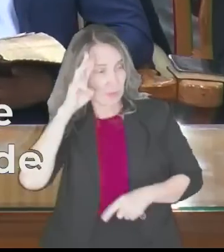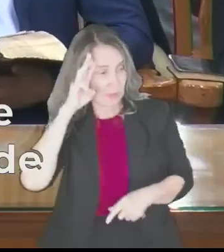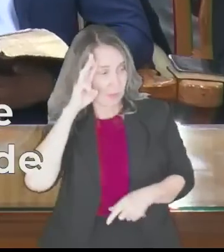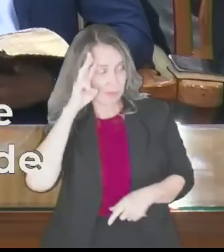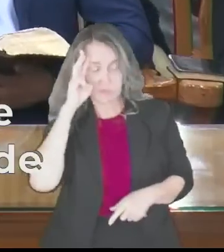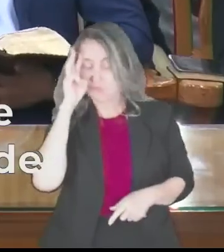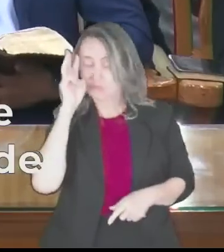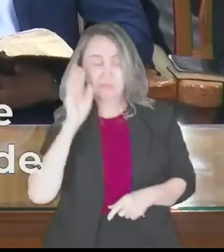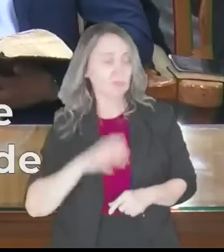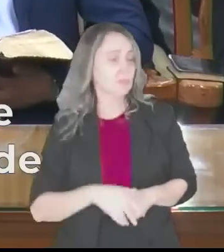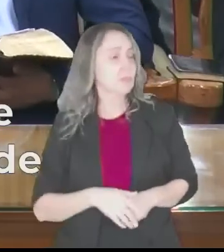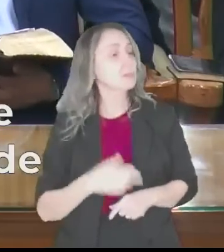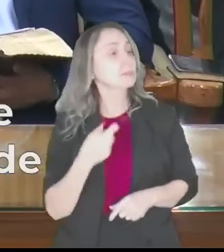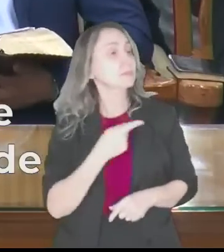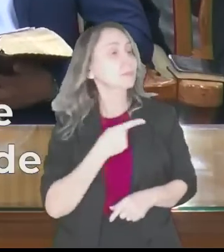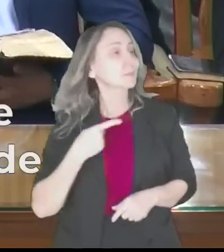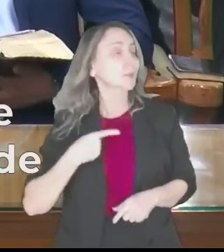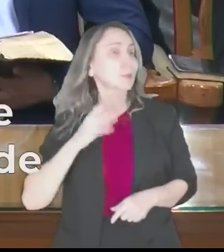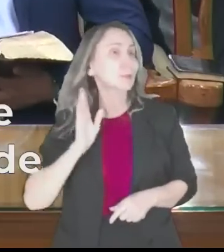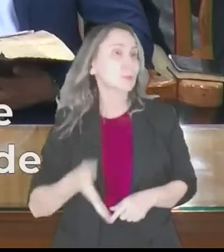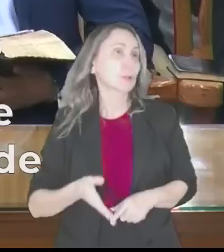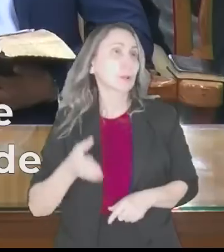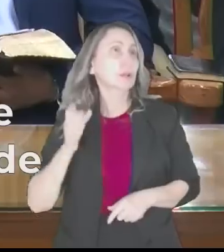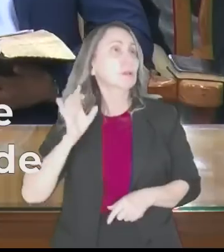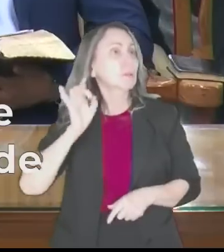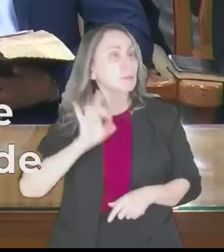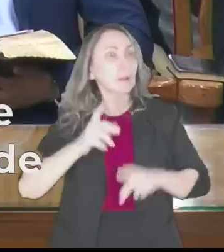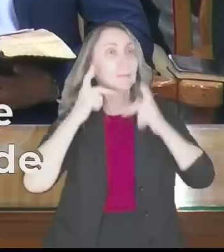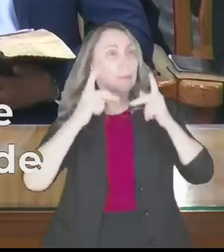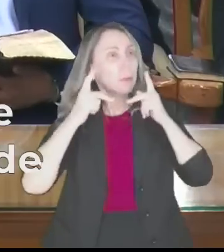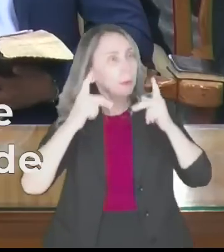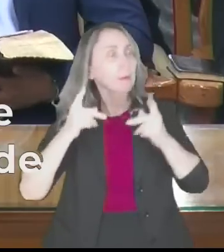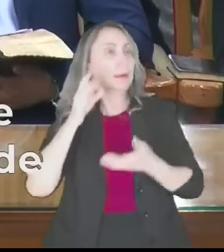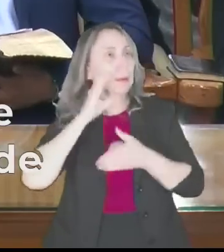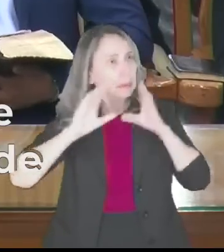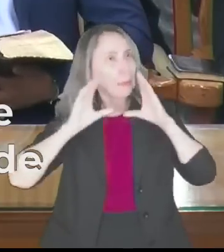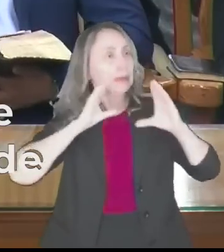O pastor já está com mais de ano em Cantares.